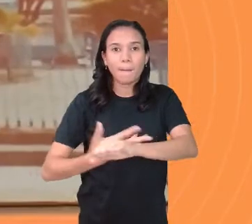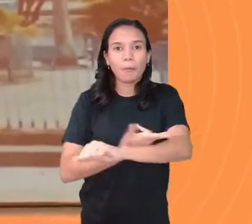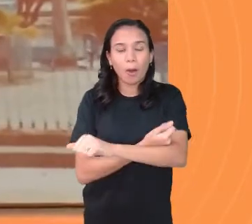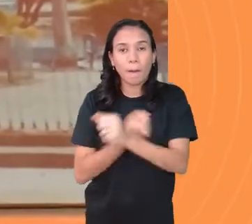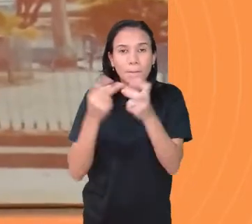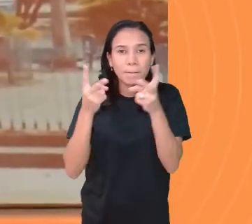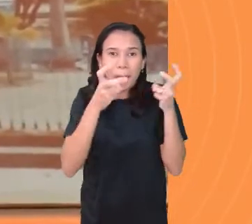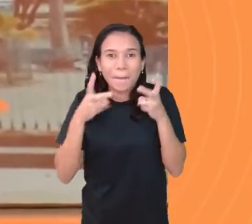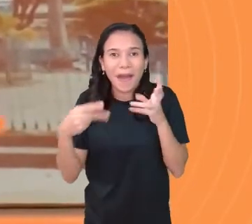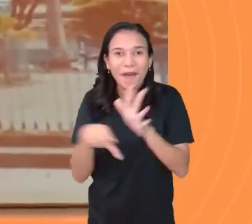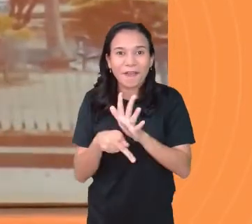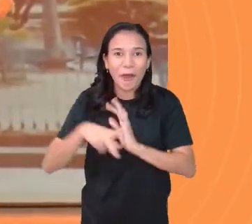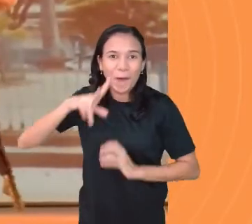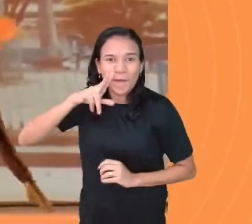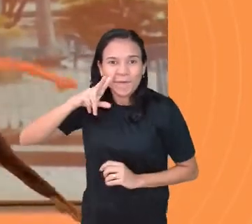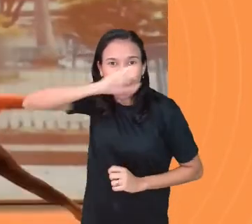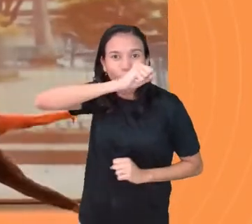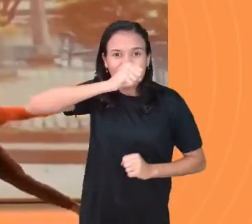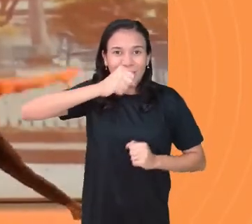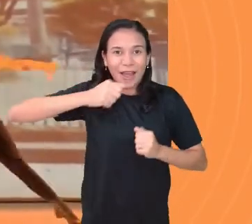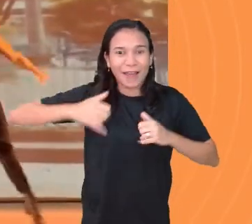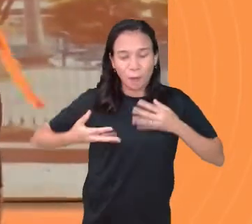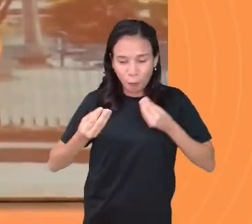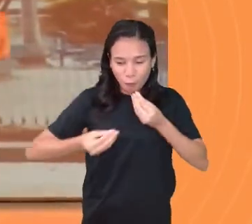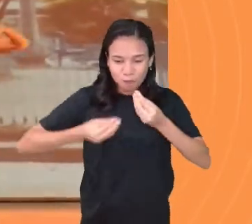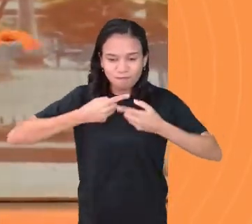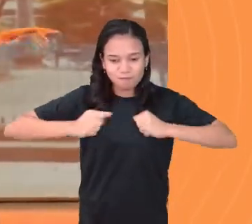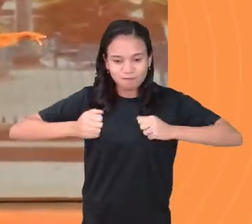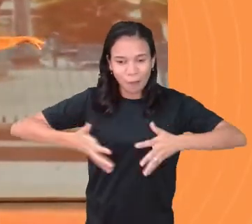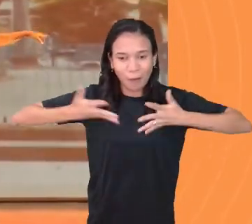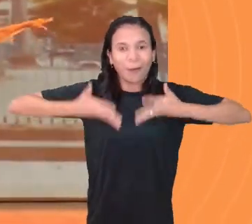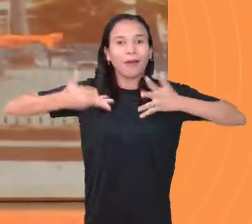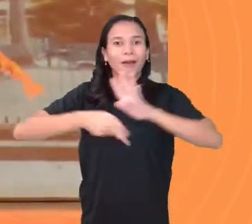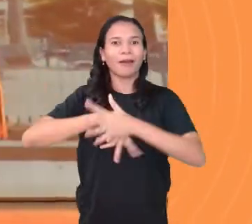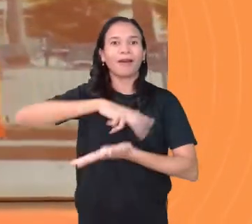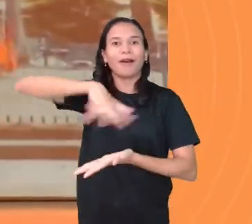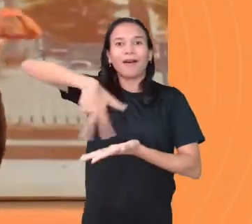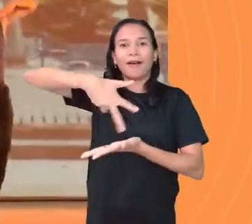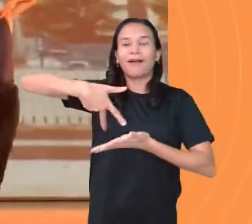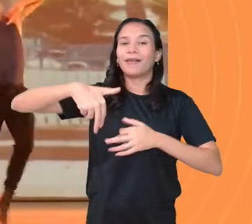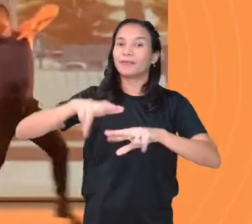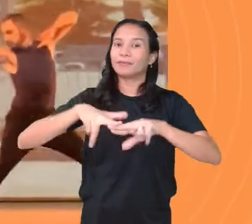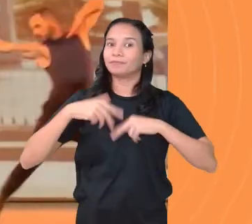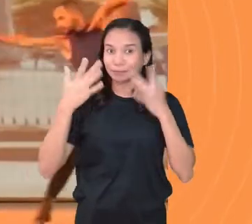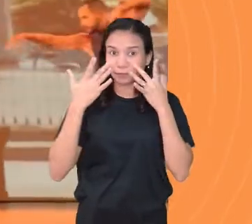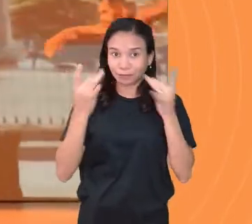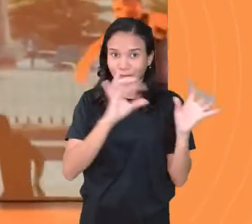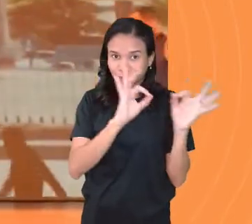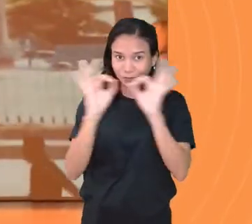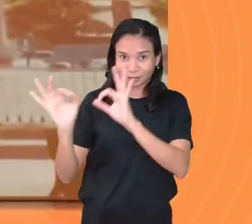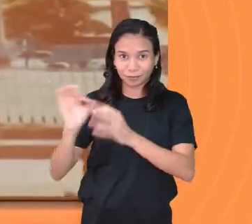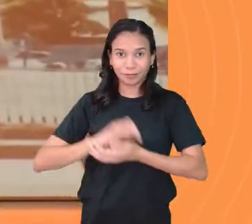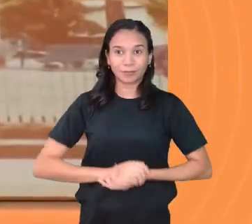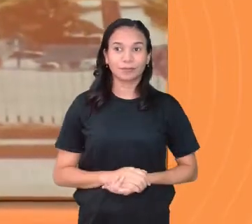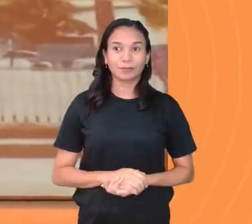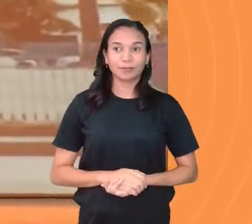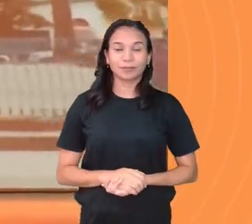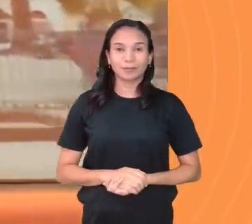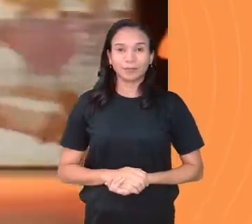muita energia, muita força de vontade em cada movimento. Então, vamos assistir.